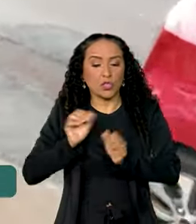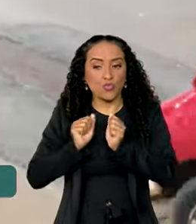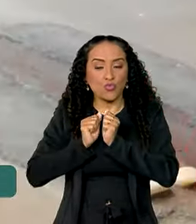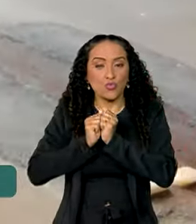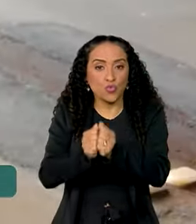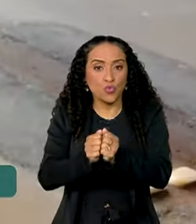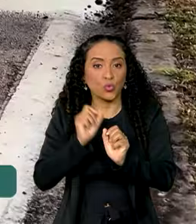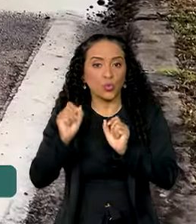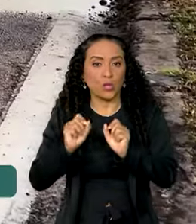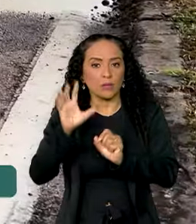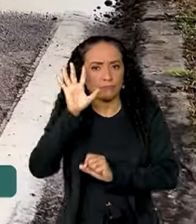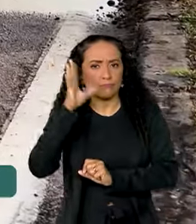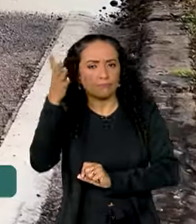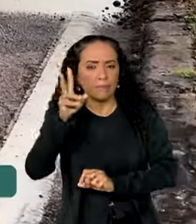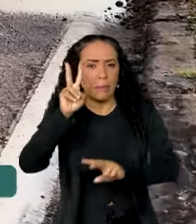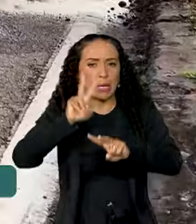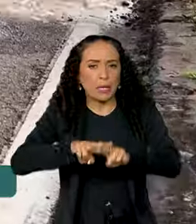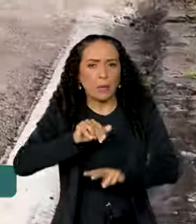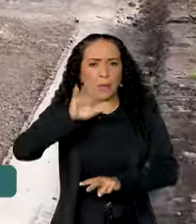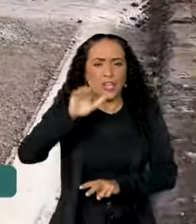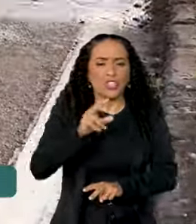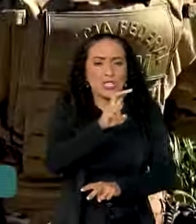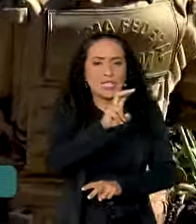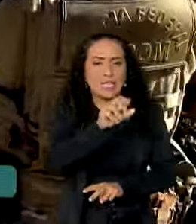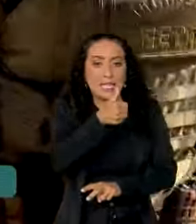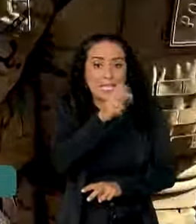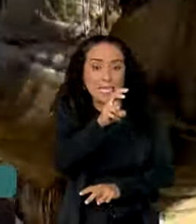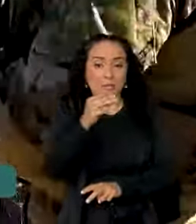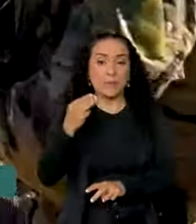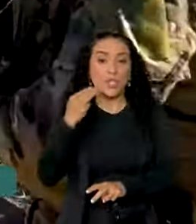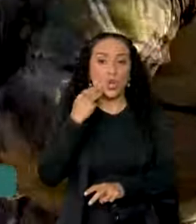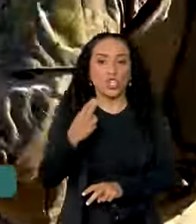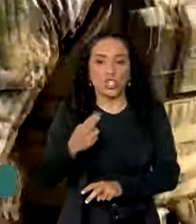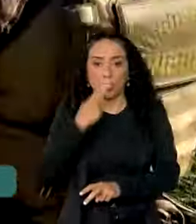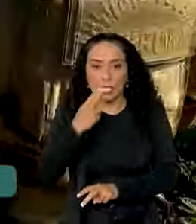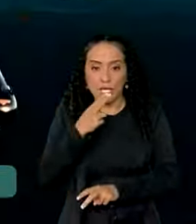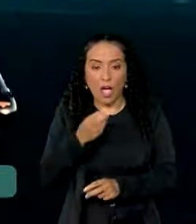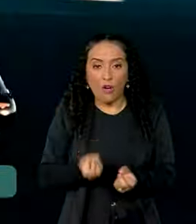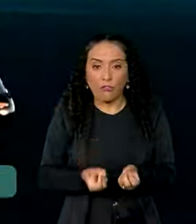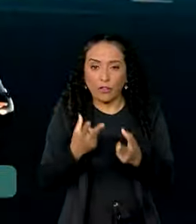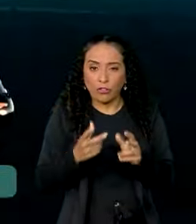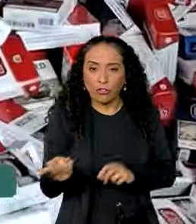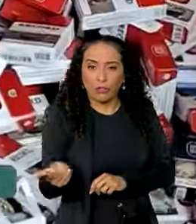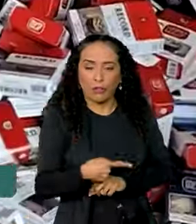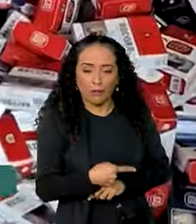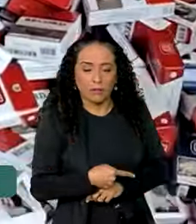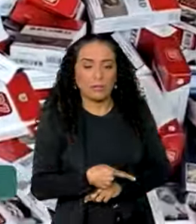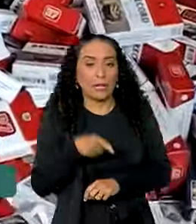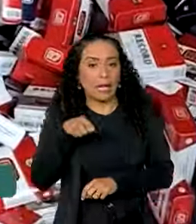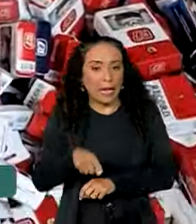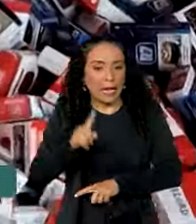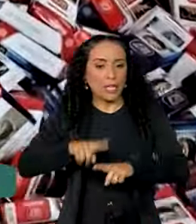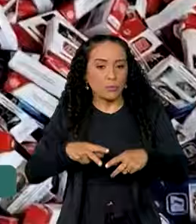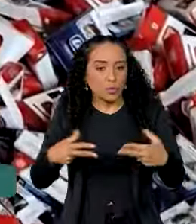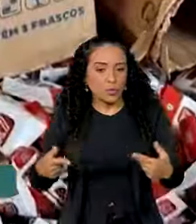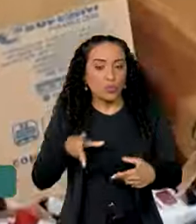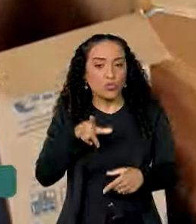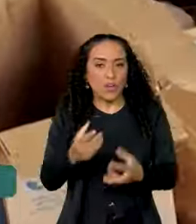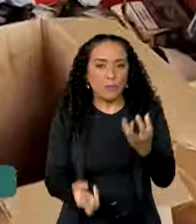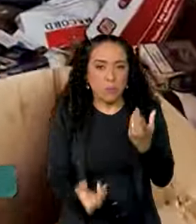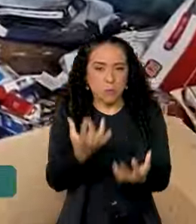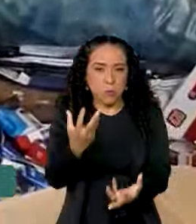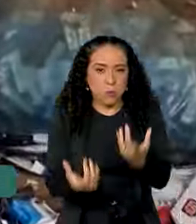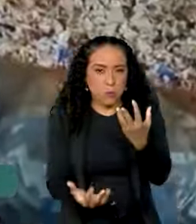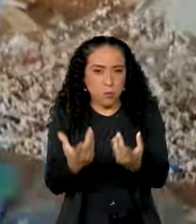conjunta resultou na apreensão de mais de 15 milhões de cigarros contrabandeados esse produto será